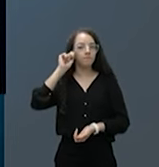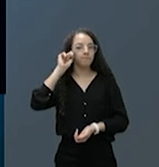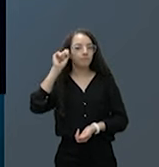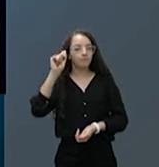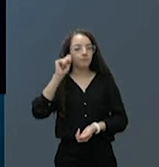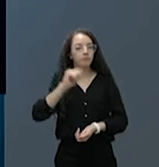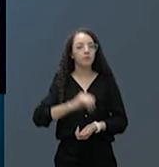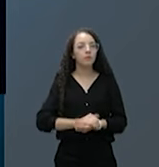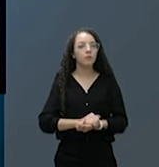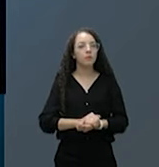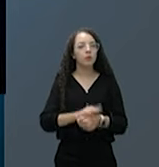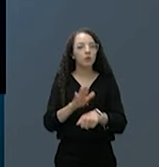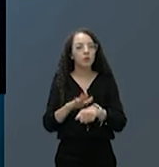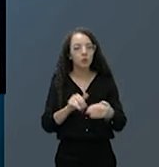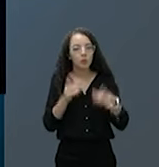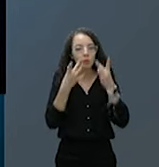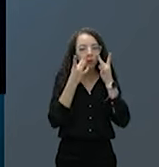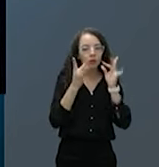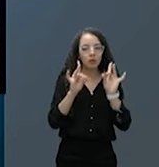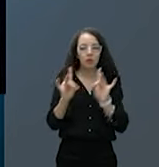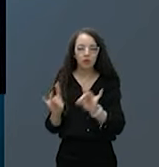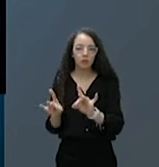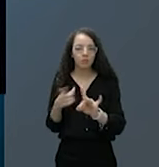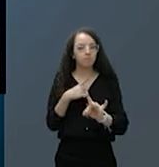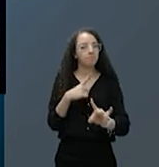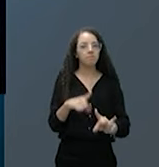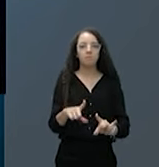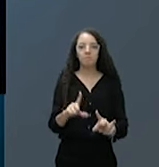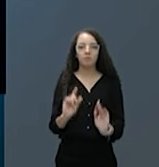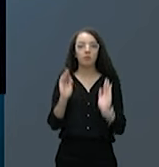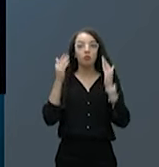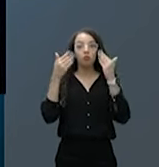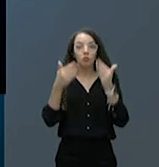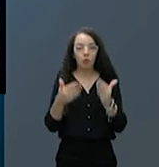a atenção dos eminentes pares que não há nenhum destaque,